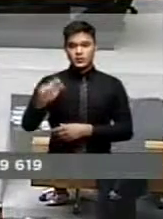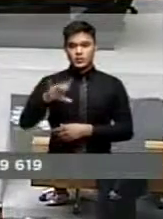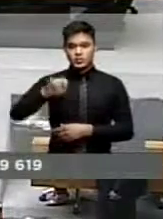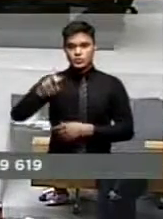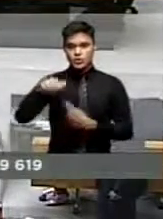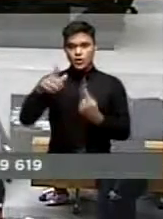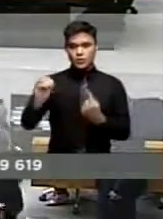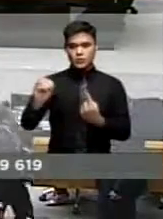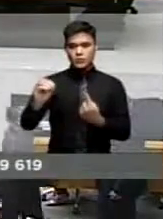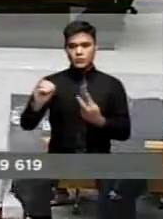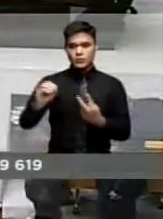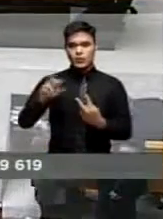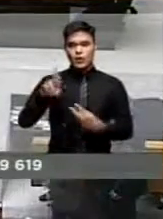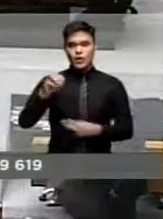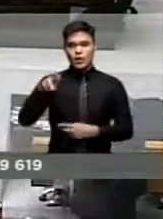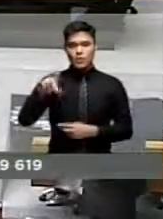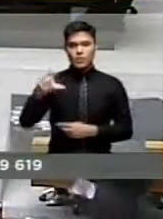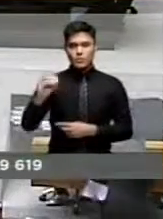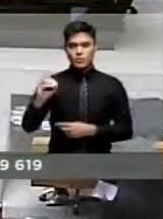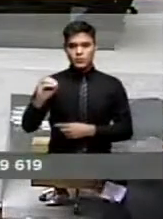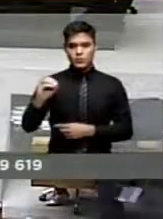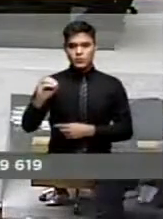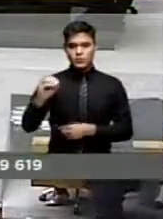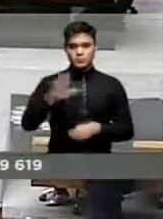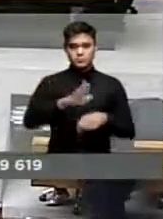João Campos. Rômulo Gouveia.